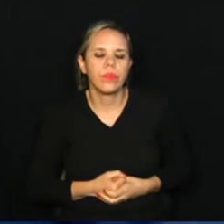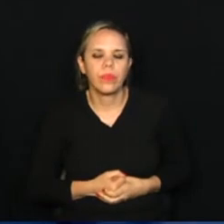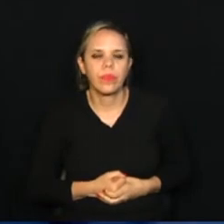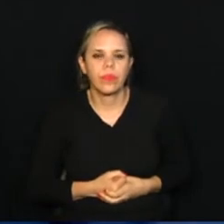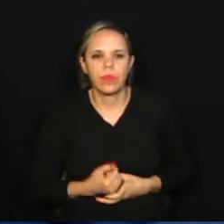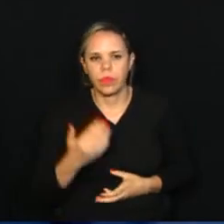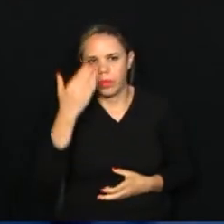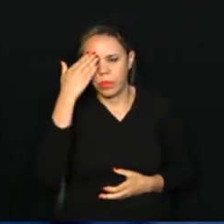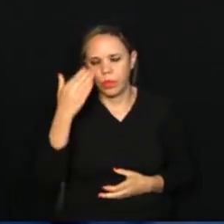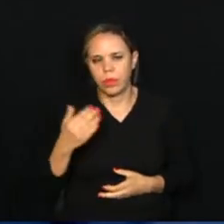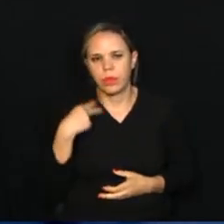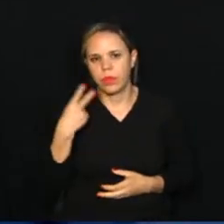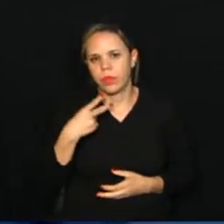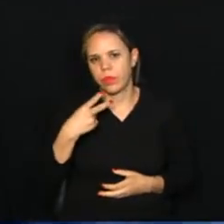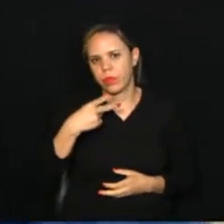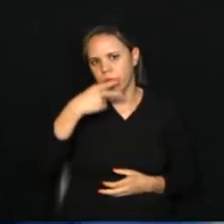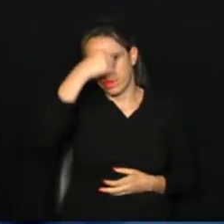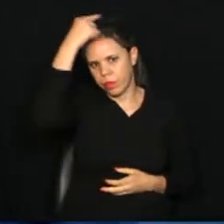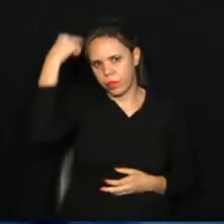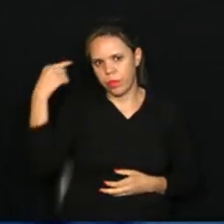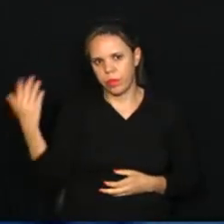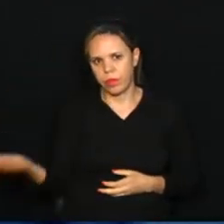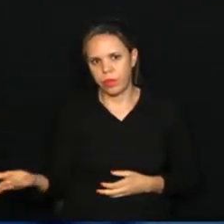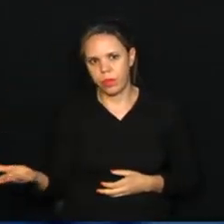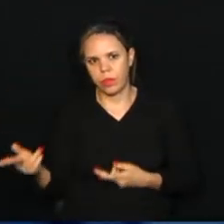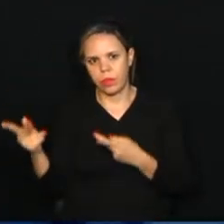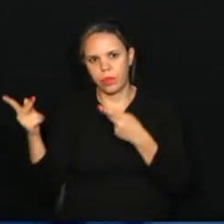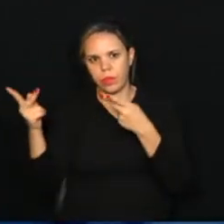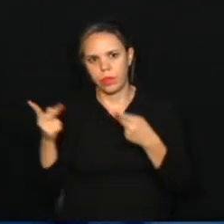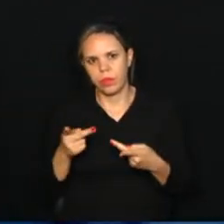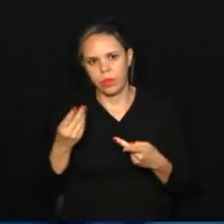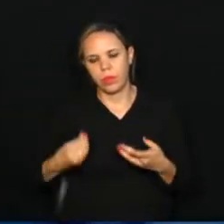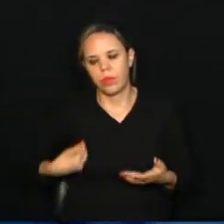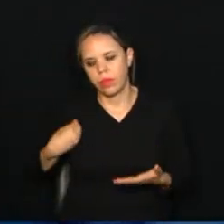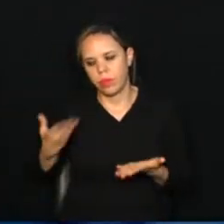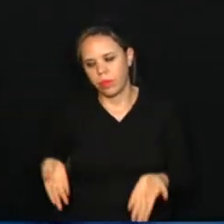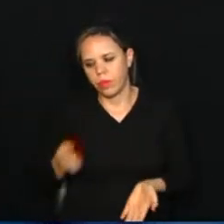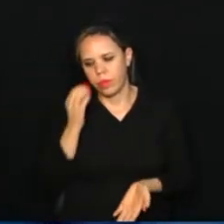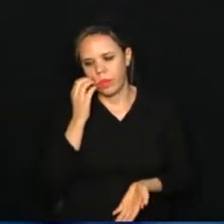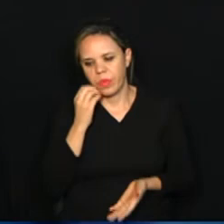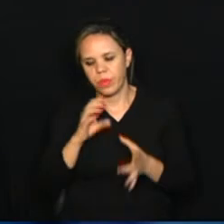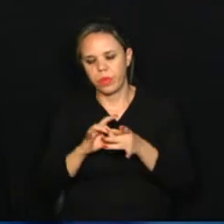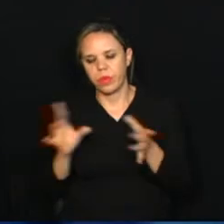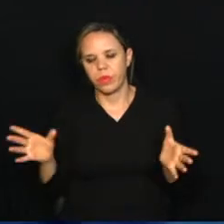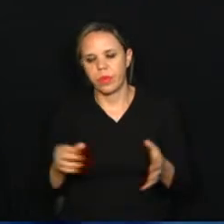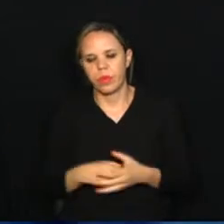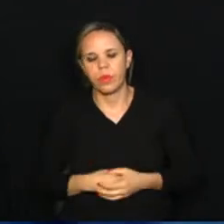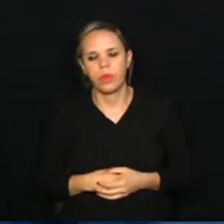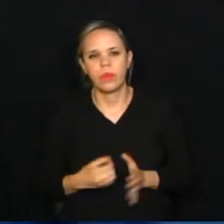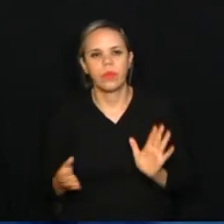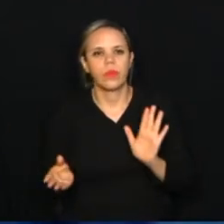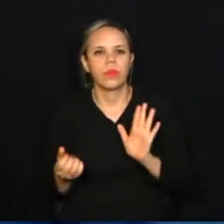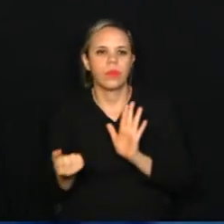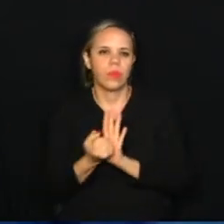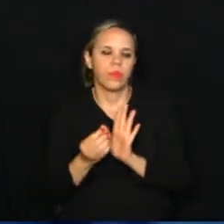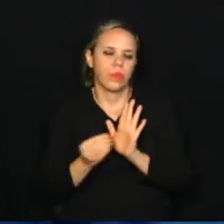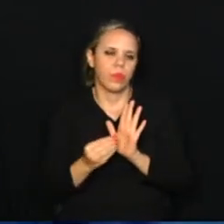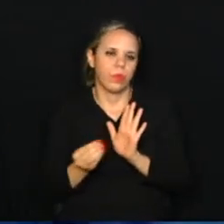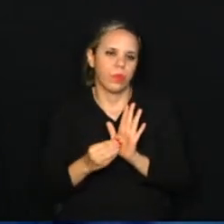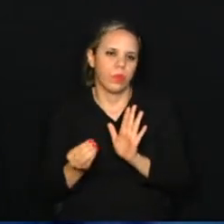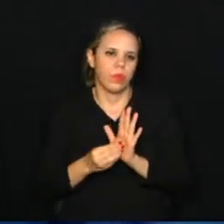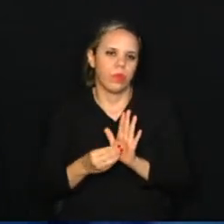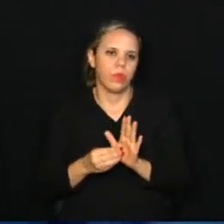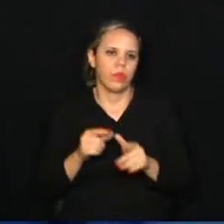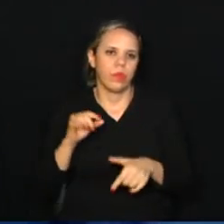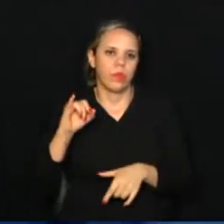Obrigado também pelo vereador aqui, Paulo Gaspar, pelo convite de a gente estar aqui. Queria deixar aqui registrado que a IMA, ela tem feito